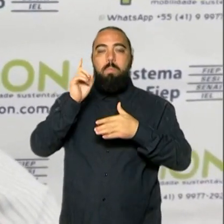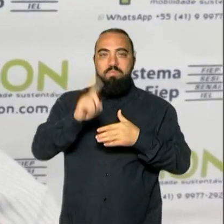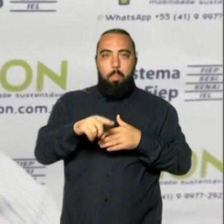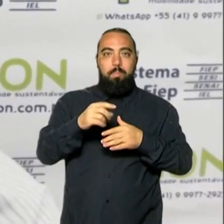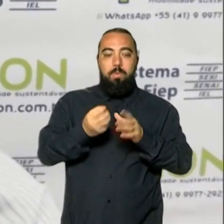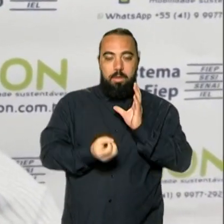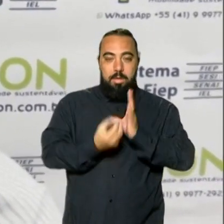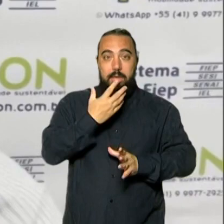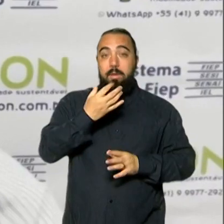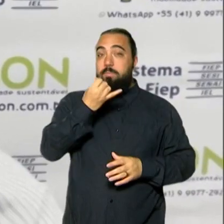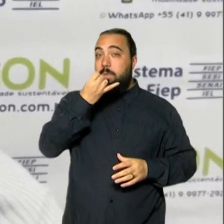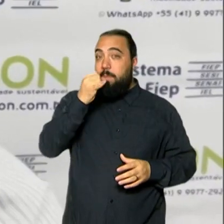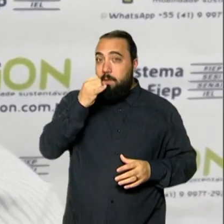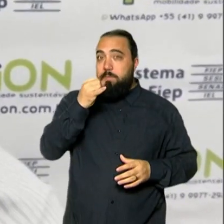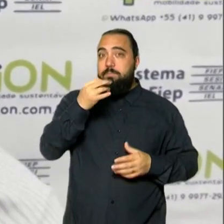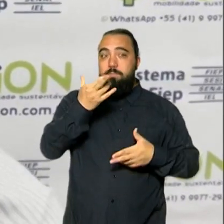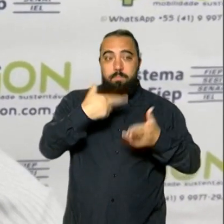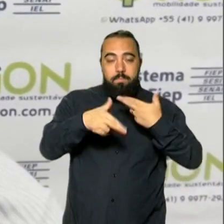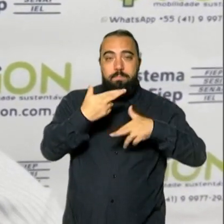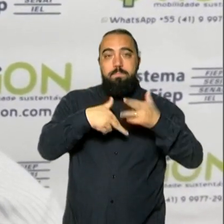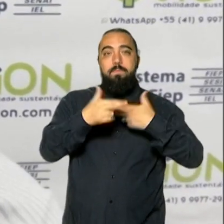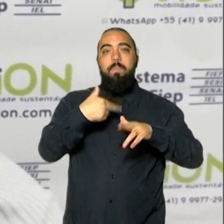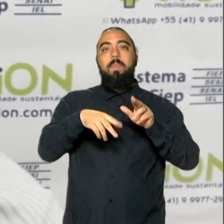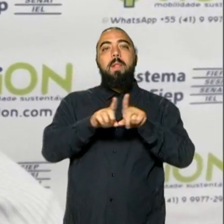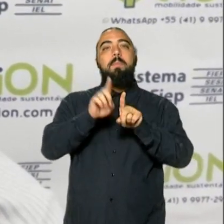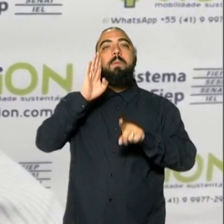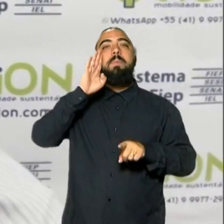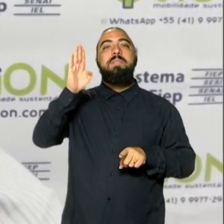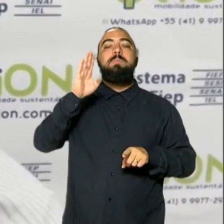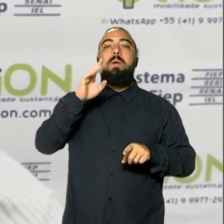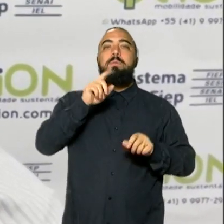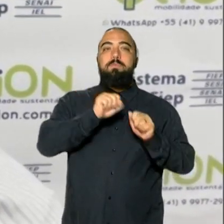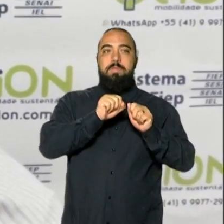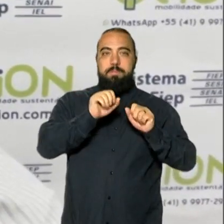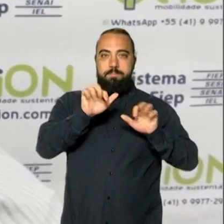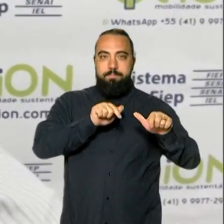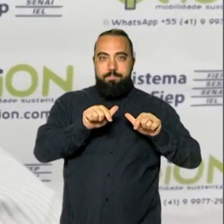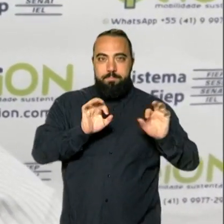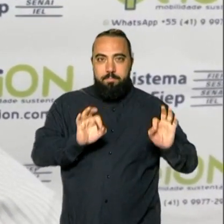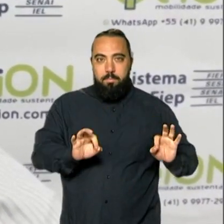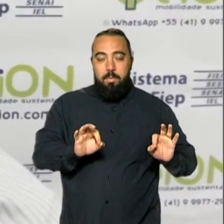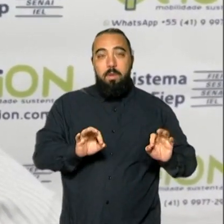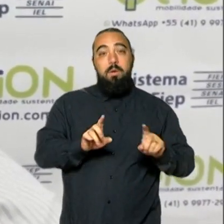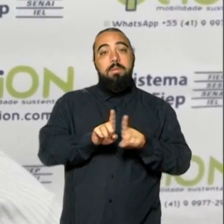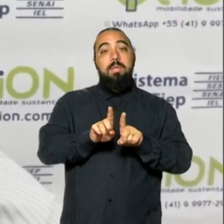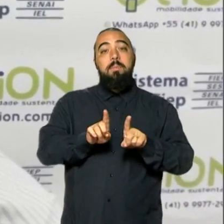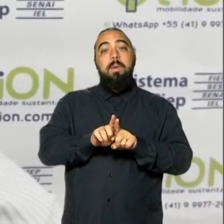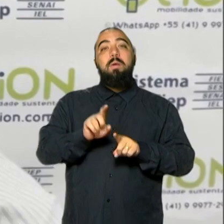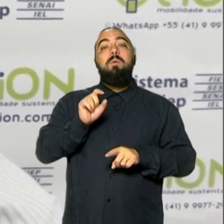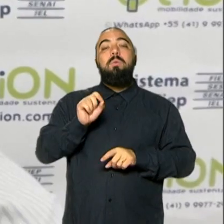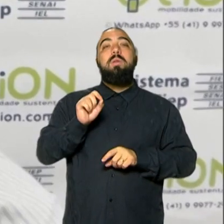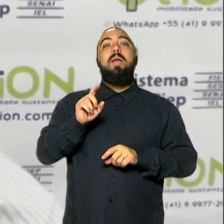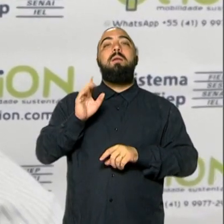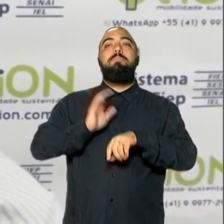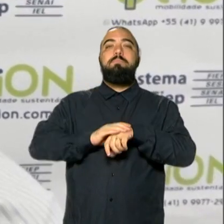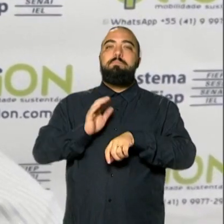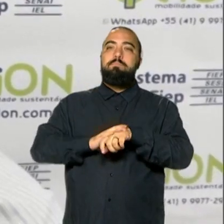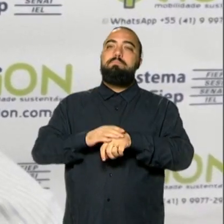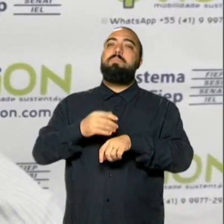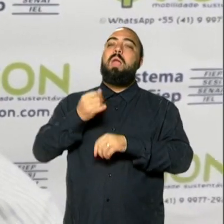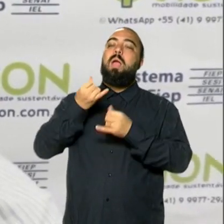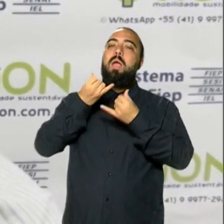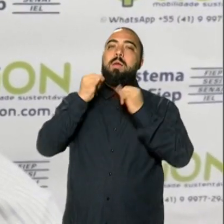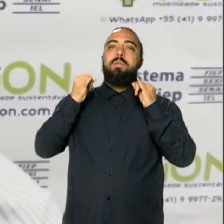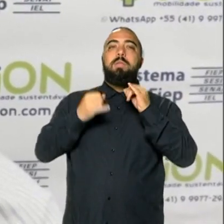energia elétrica limpa e renovável, principalmente através da fonte solar, né, quanto a autossuficiência energética